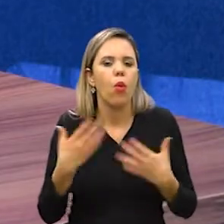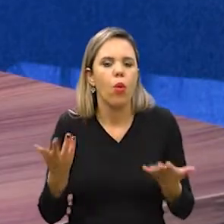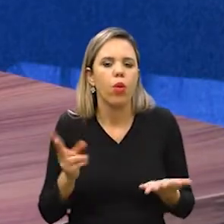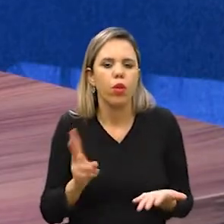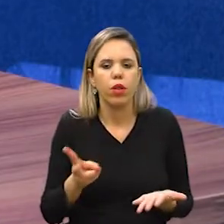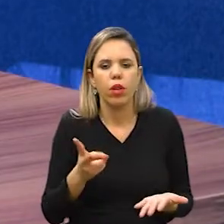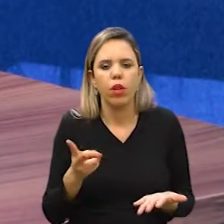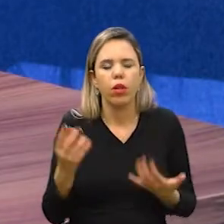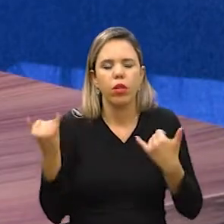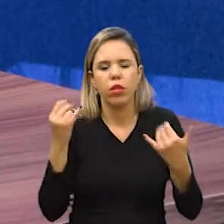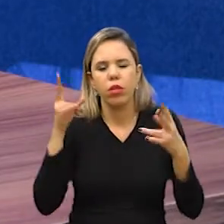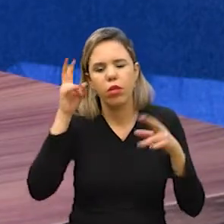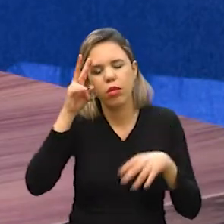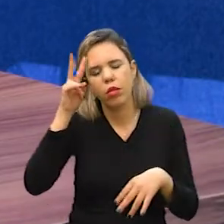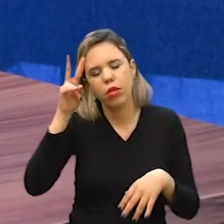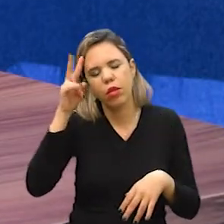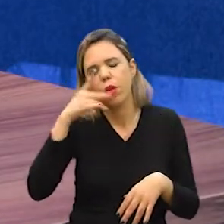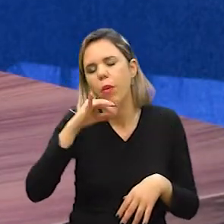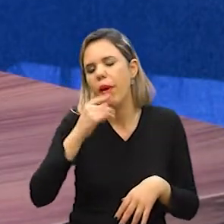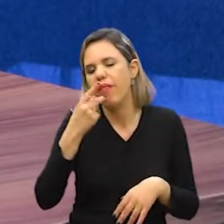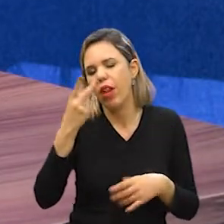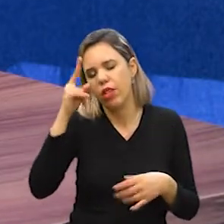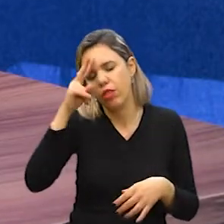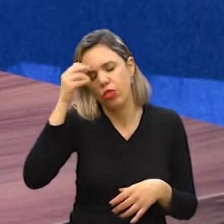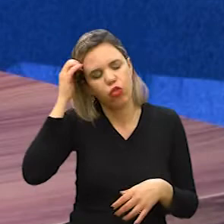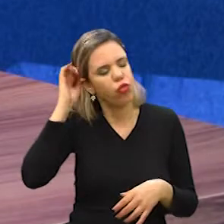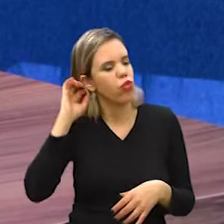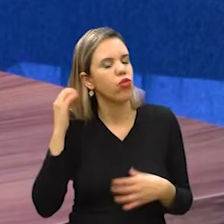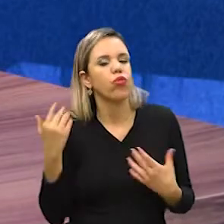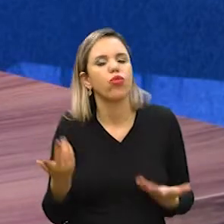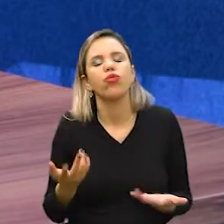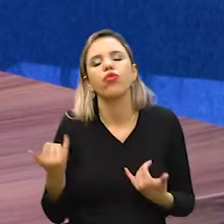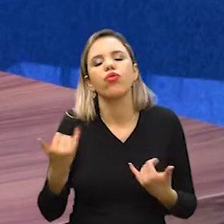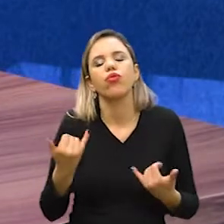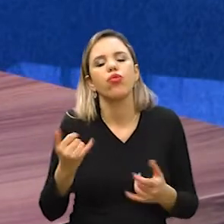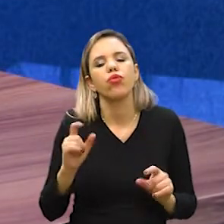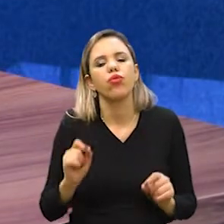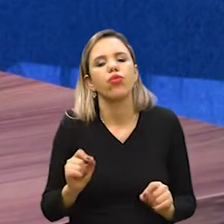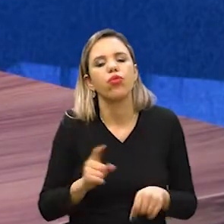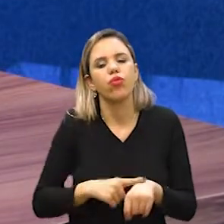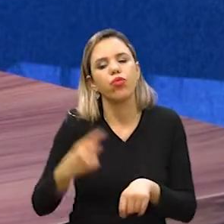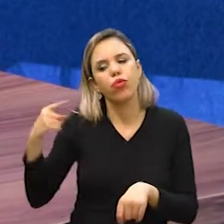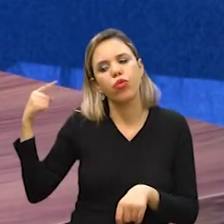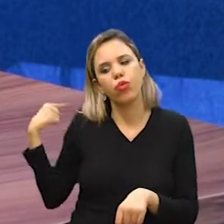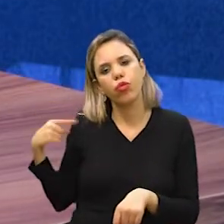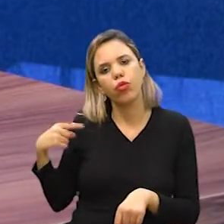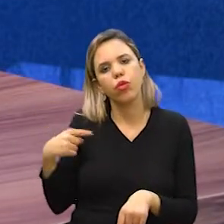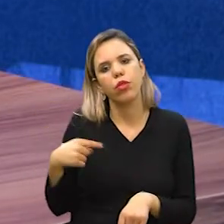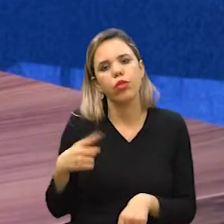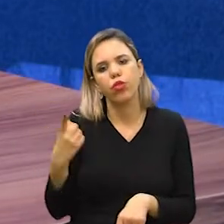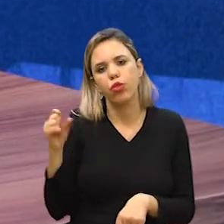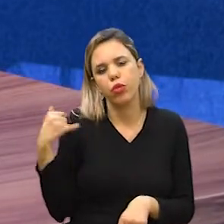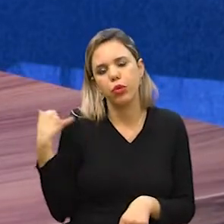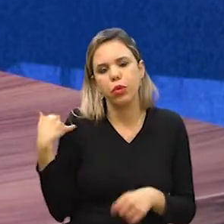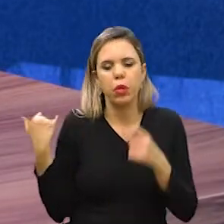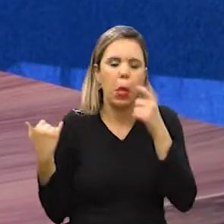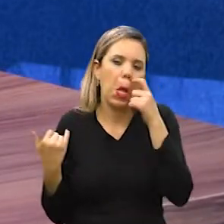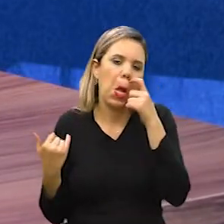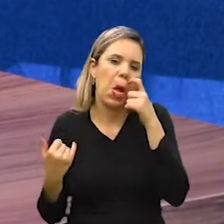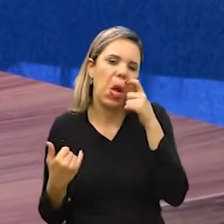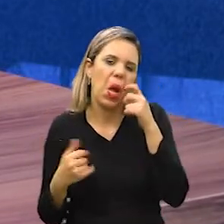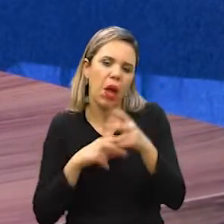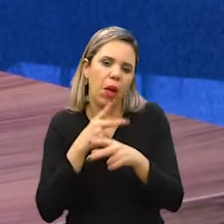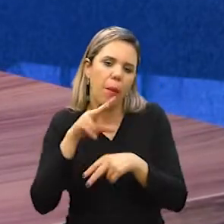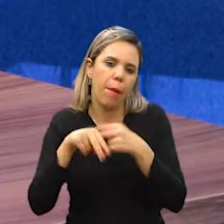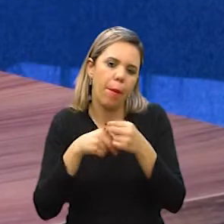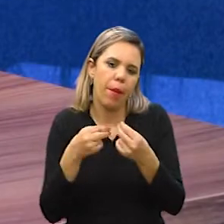que você tem toda vez que você ouve seu pai contar essa história? E fala um pouquinho daquele momento do Daniel com 18 anos,